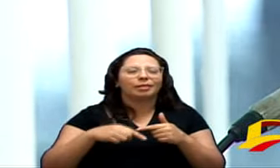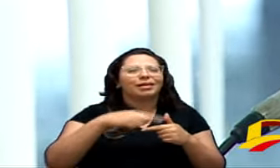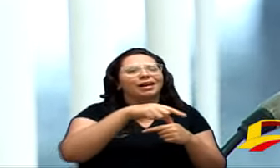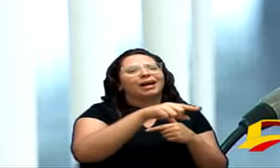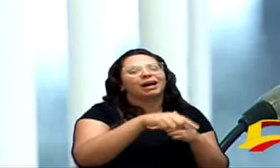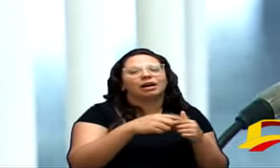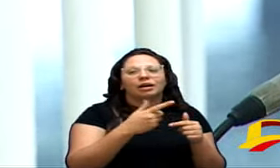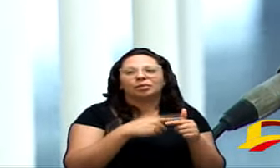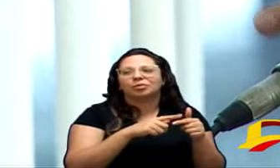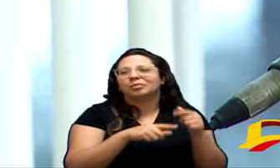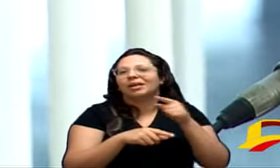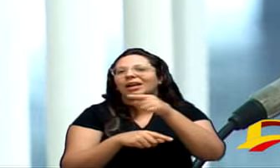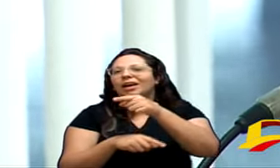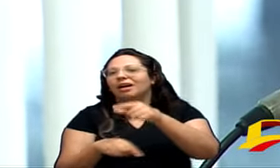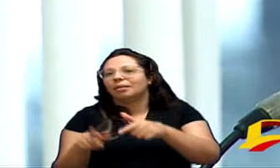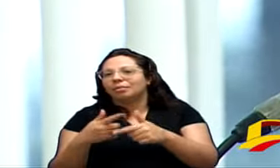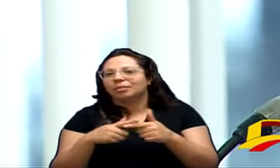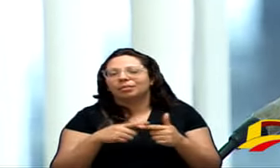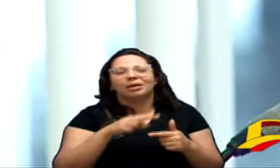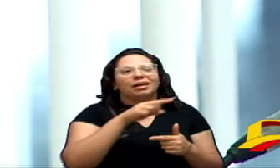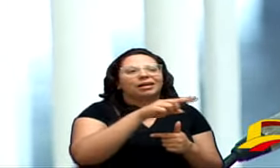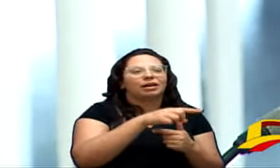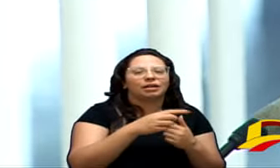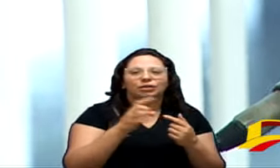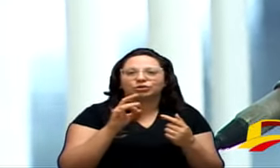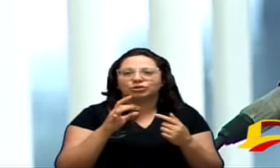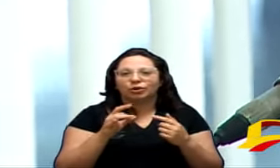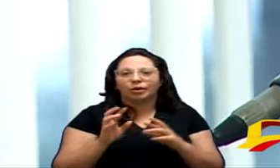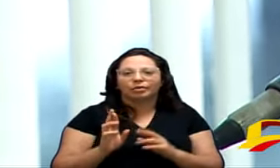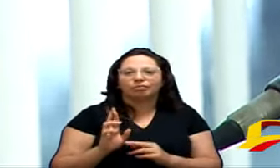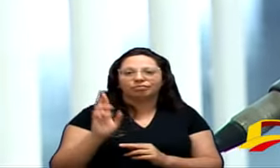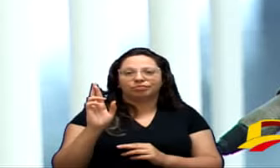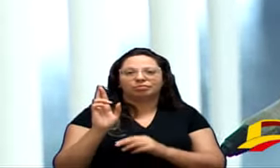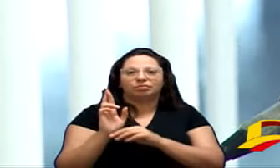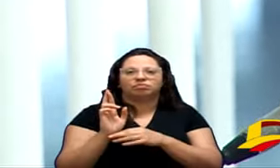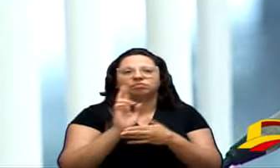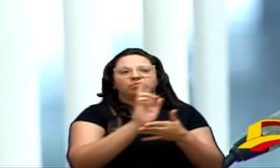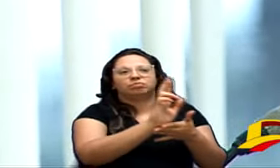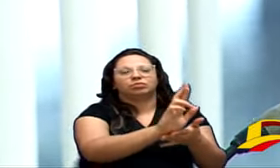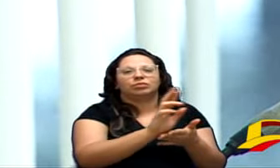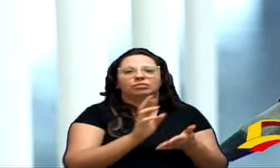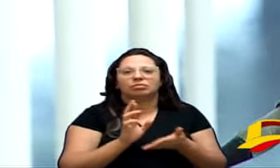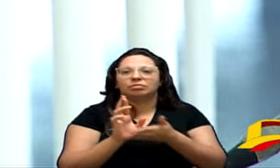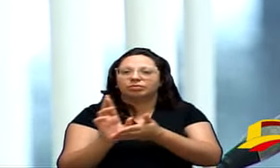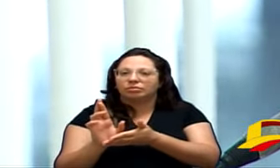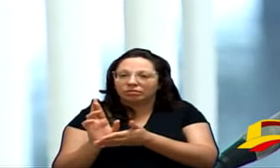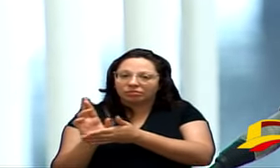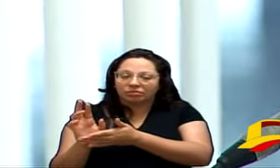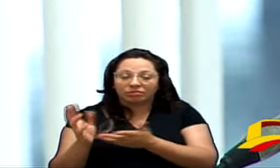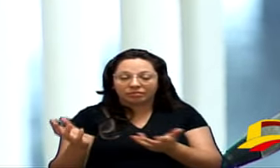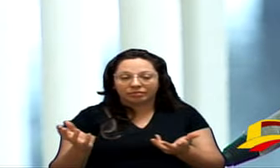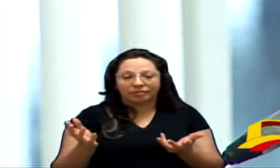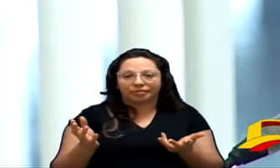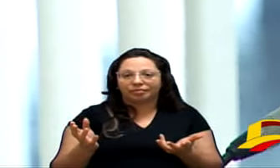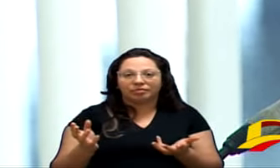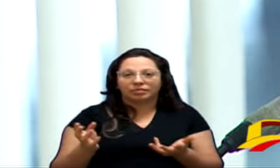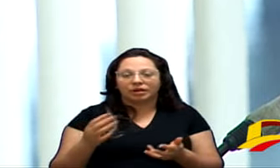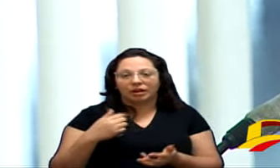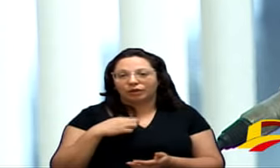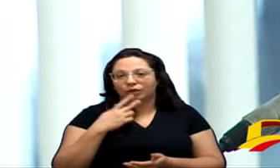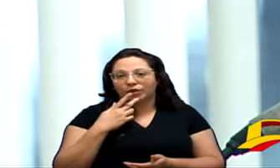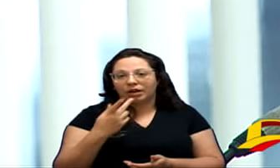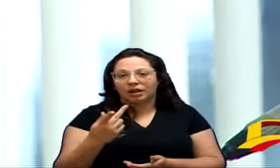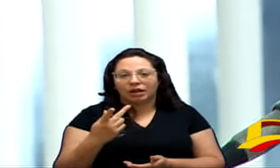precisa ajudar Polícia Civil precisa participar militar é os convênios que não estão sendo honrado enquanto isso eu como munícipe não vou nem falar